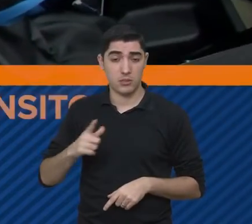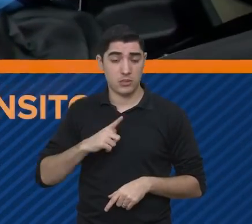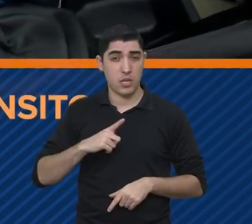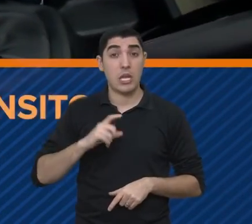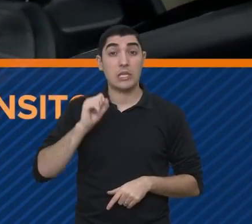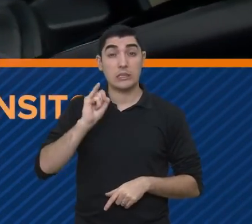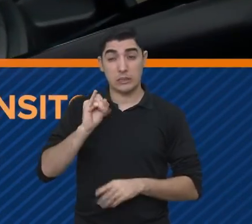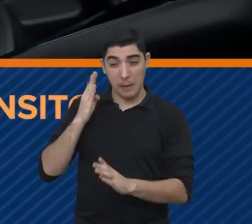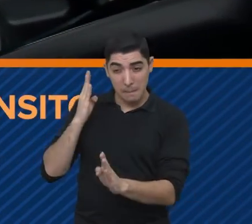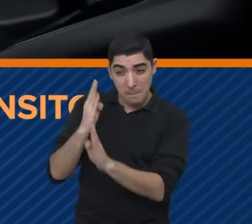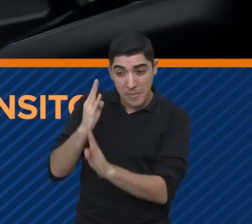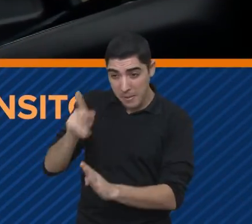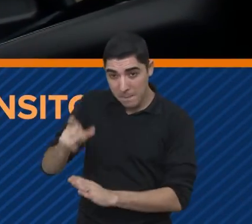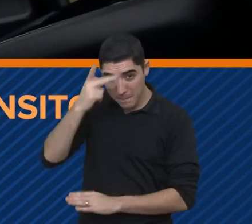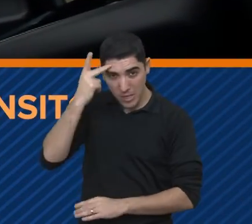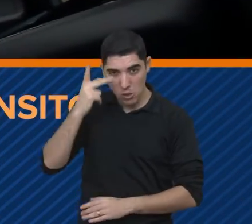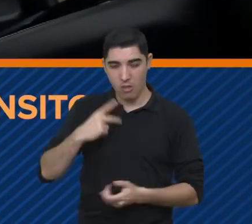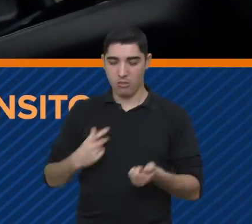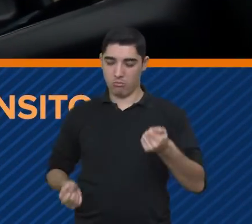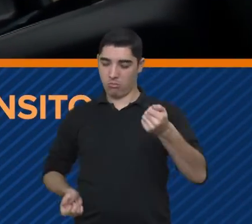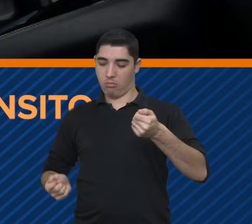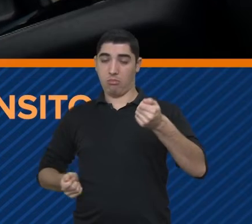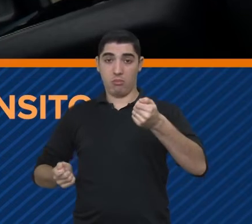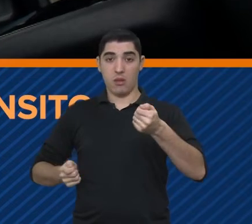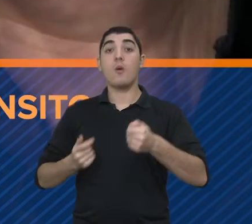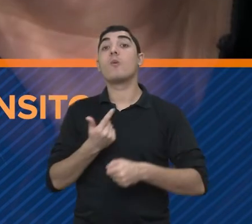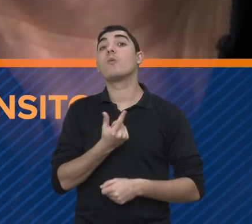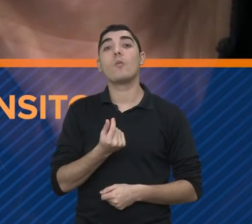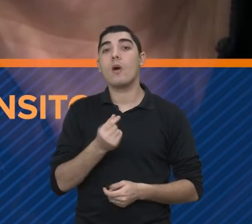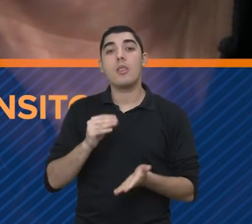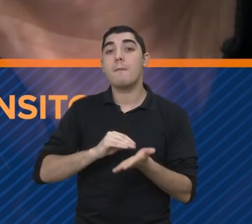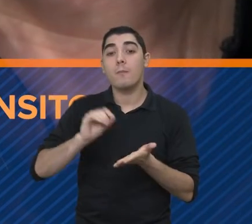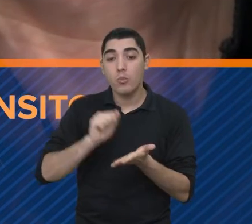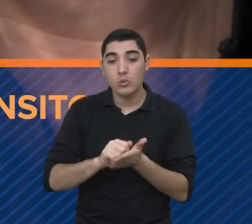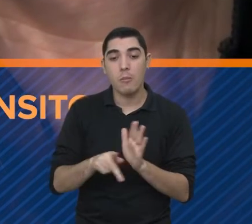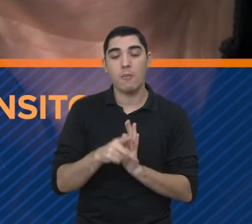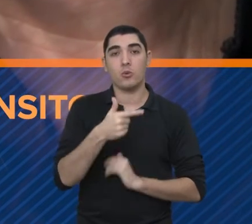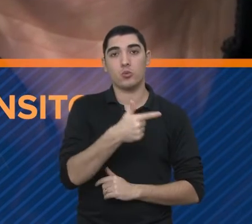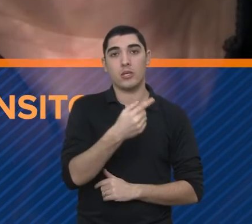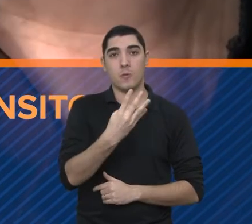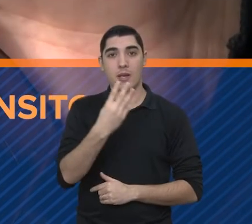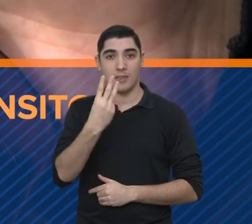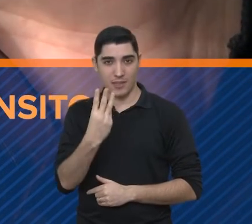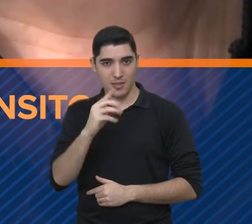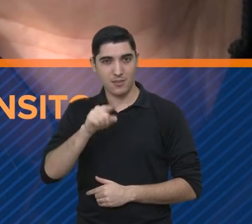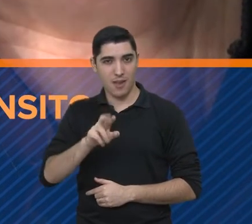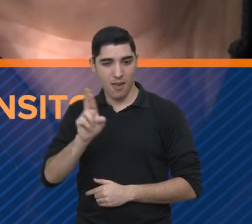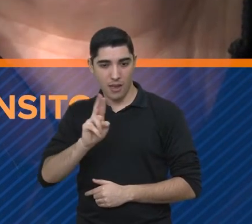pena para quem for flagrado usando o celular enquanto dirige é de R$